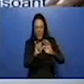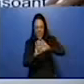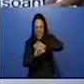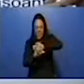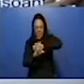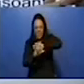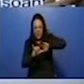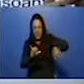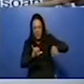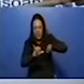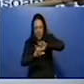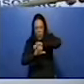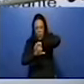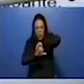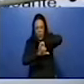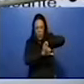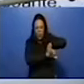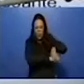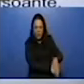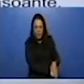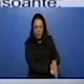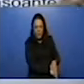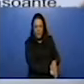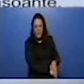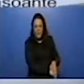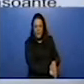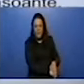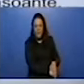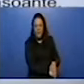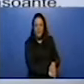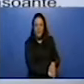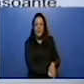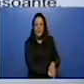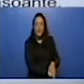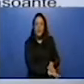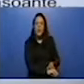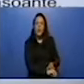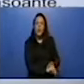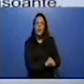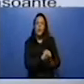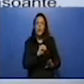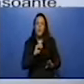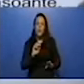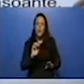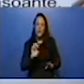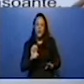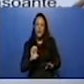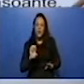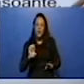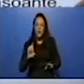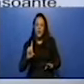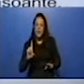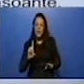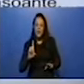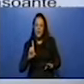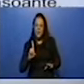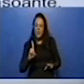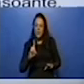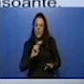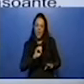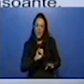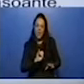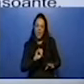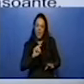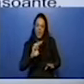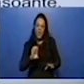arranca esse y fora, tira esse y, galera, tira. E no lugar do y, a gente acrescenta ied